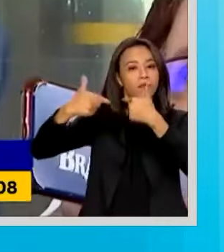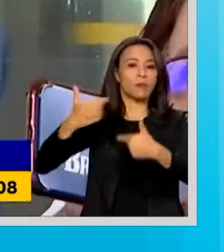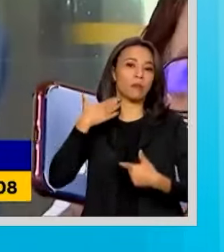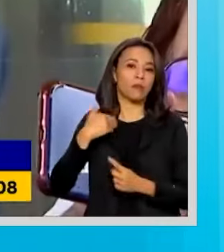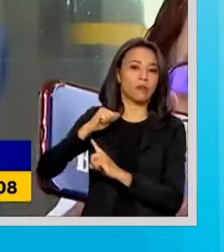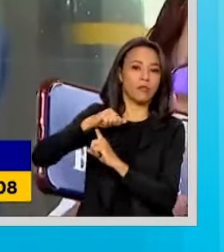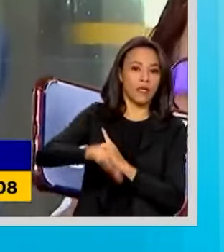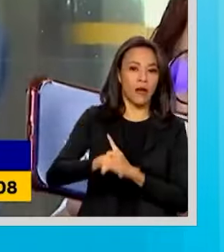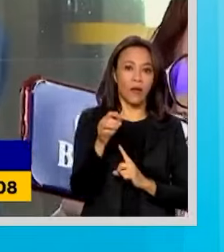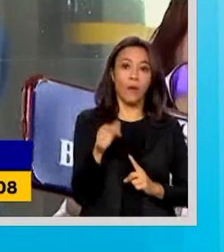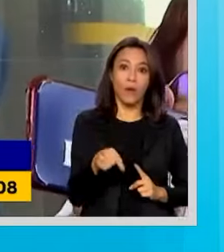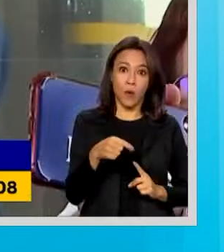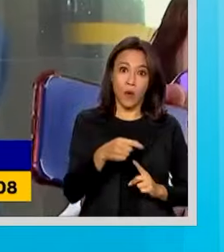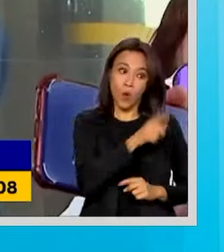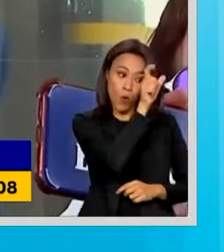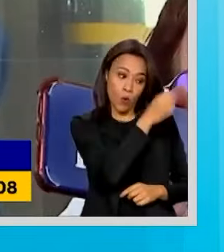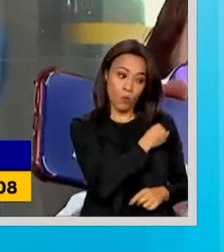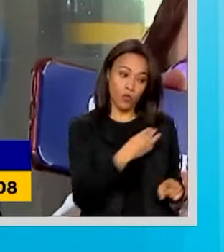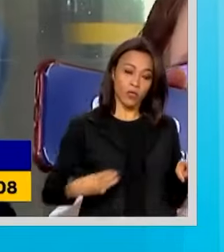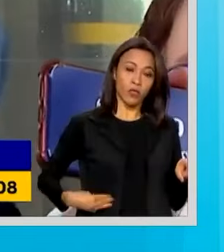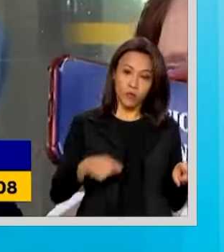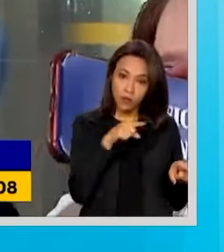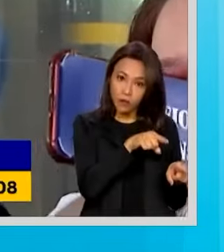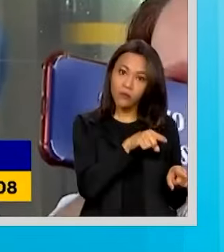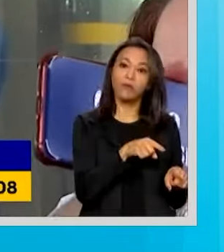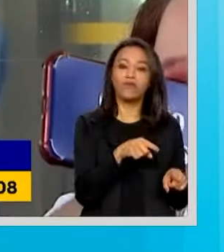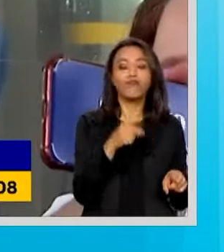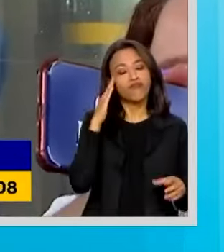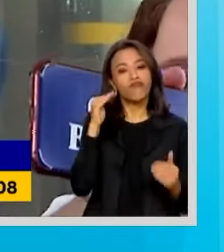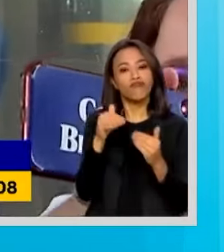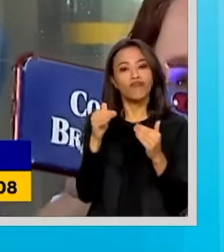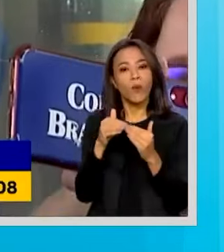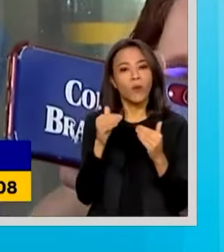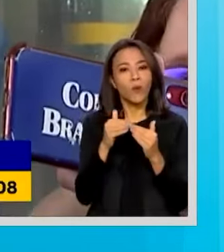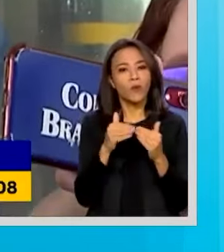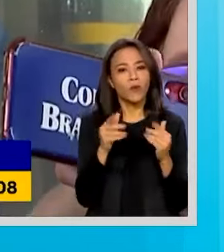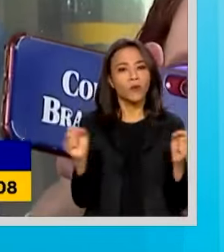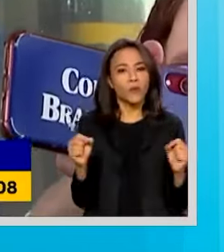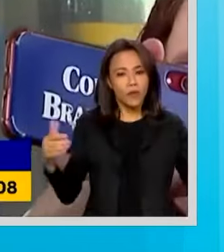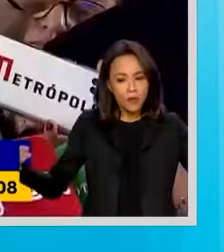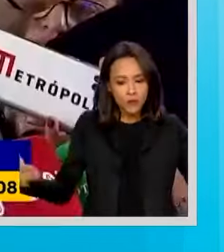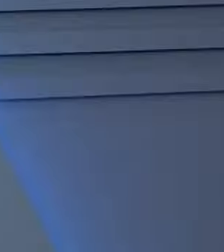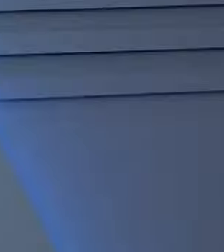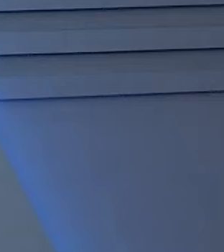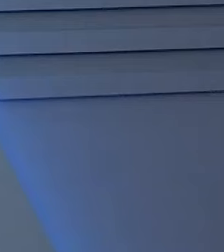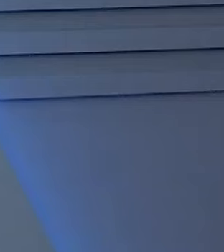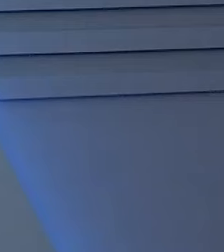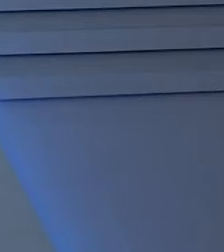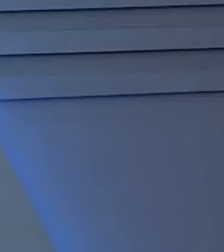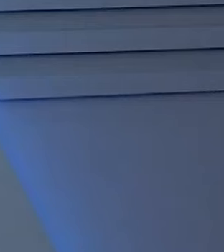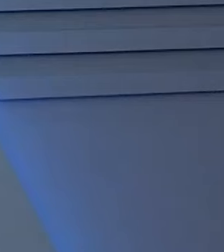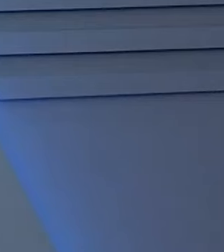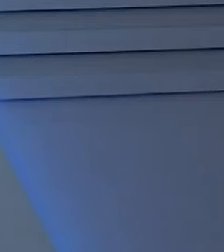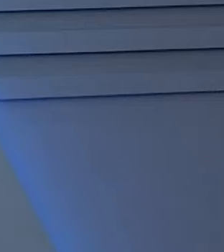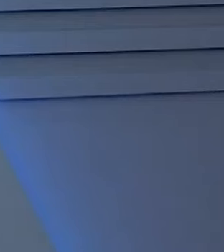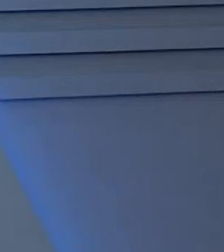que o desejo do Lula vai... Eu estou muito curiosa para ver o Lula brigando com o Galípolo. Eu penso isso, eu acho que o